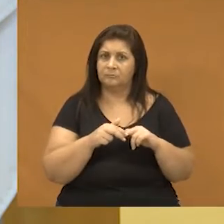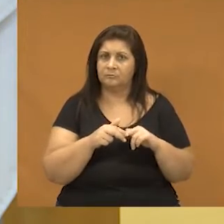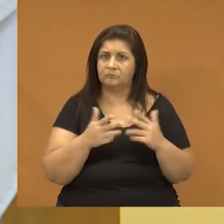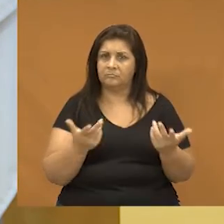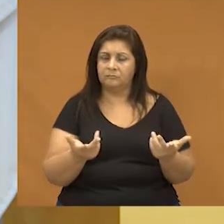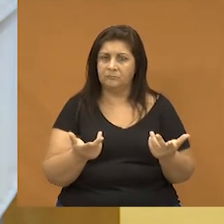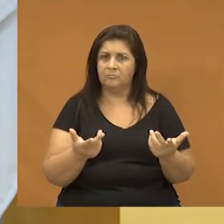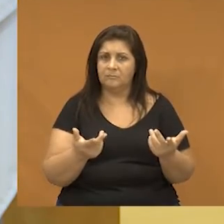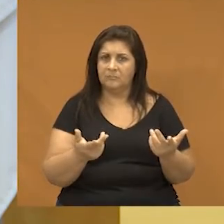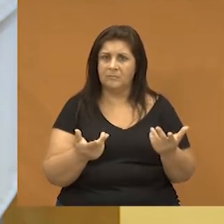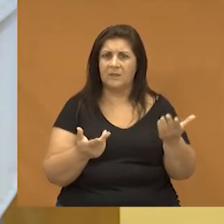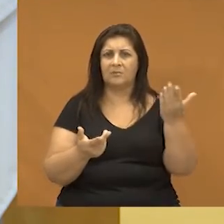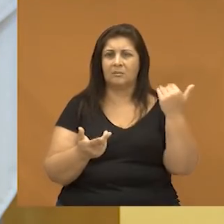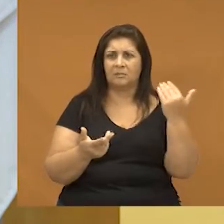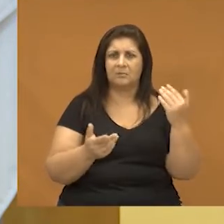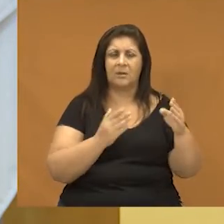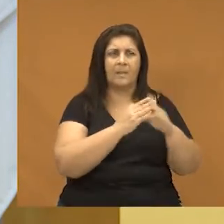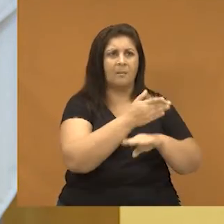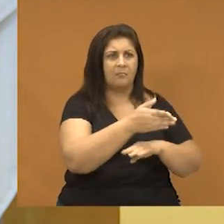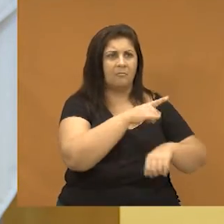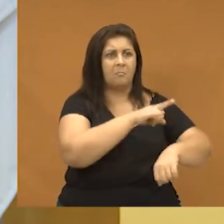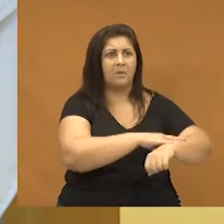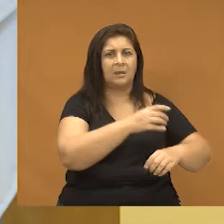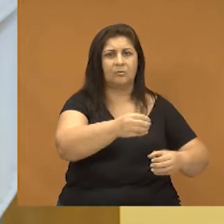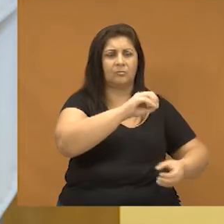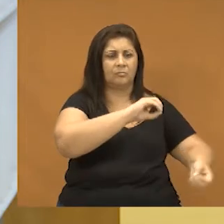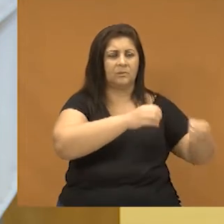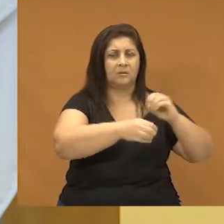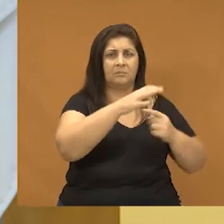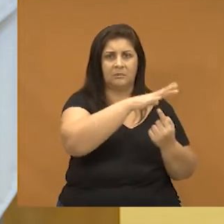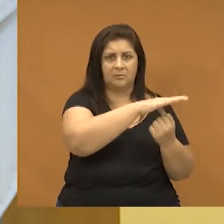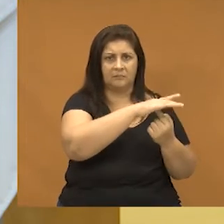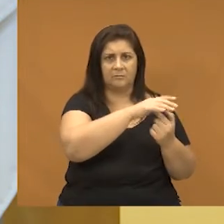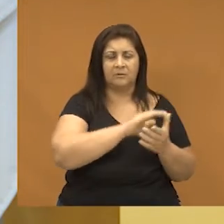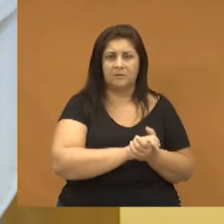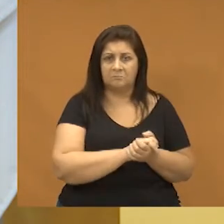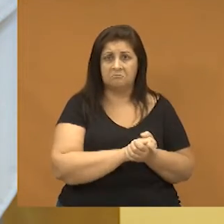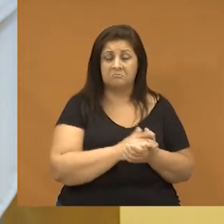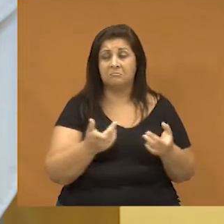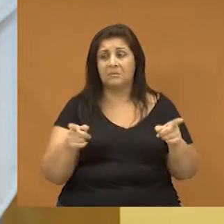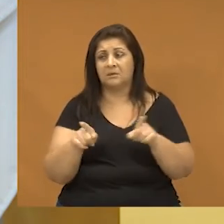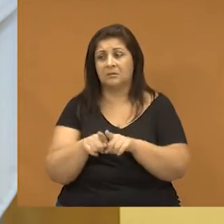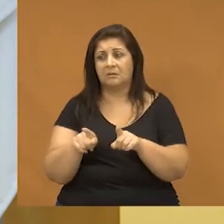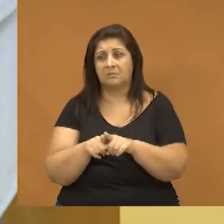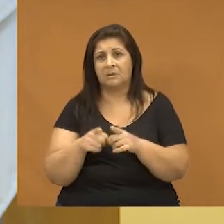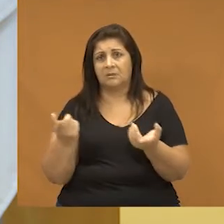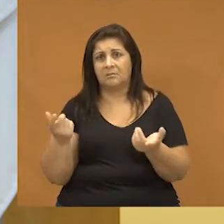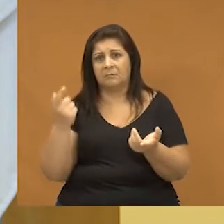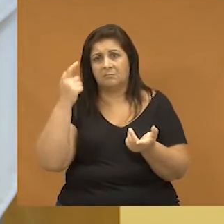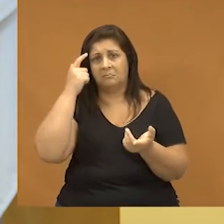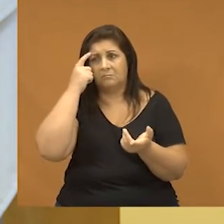que é posterior a esse, que se aprovou banheiros químicos em feiras livres, eu também reputo como